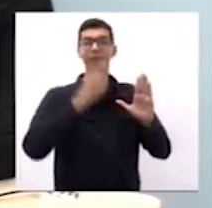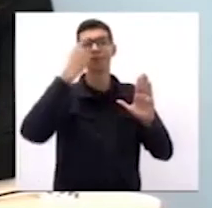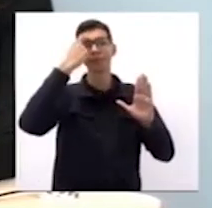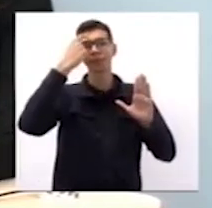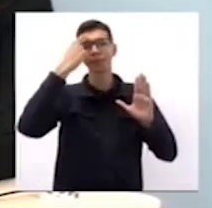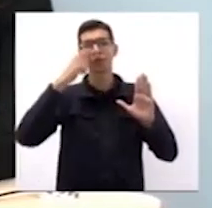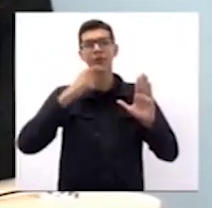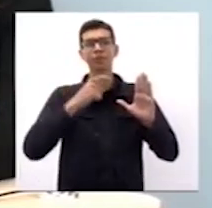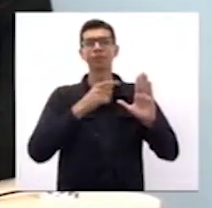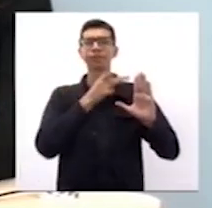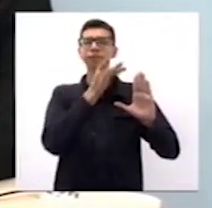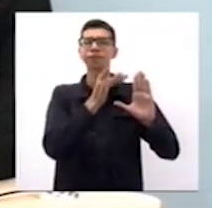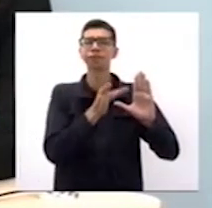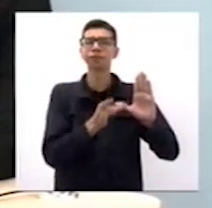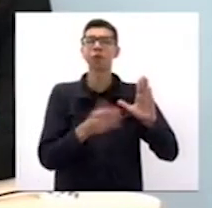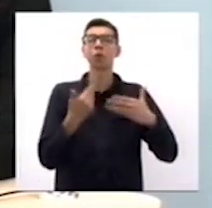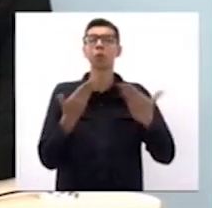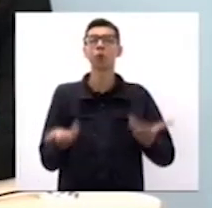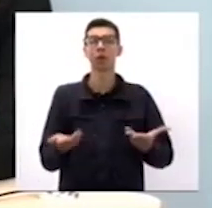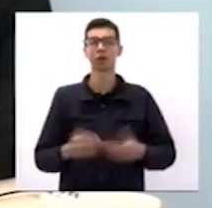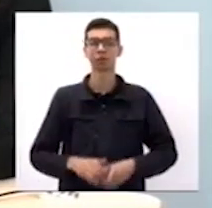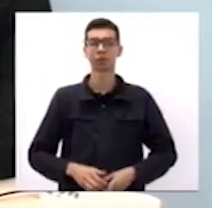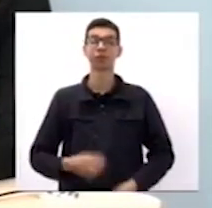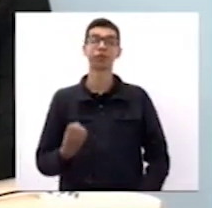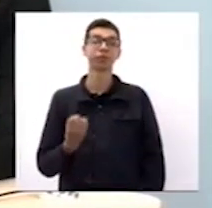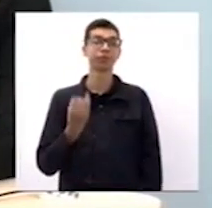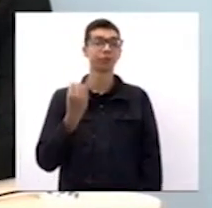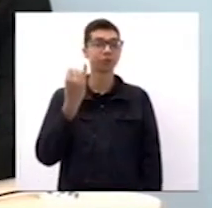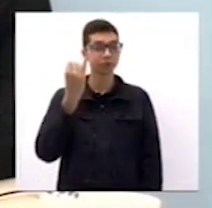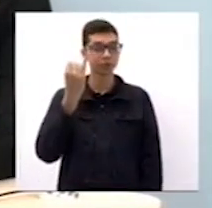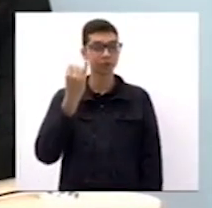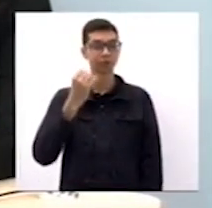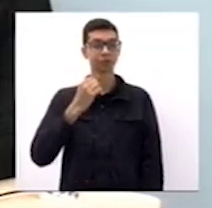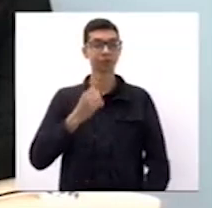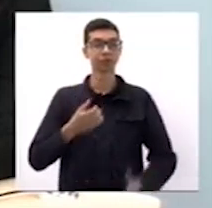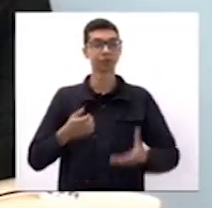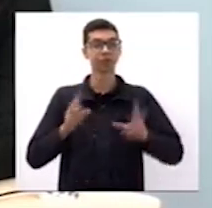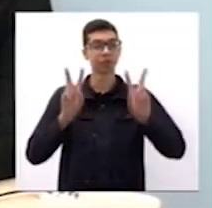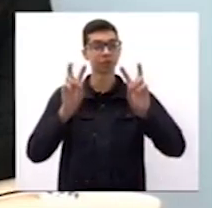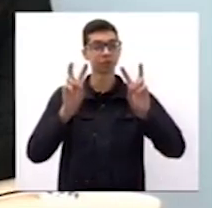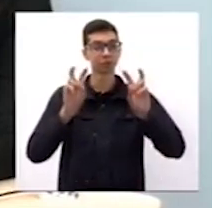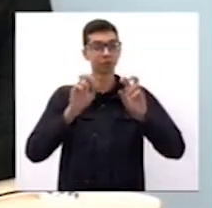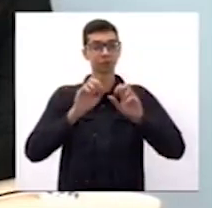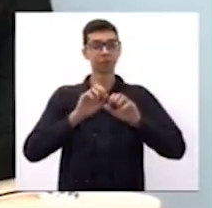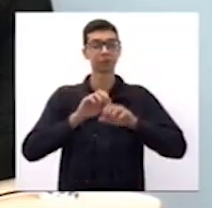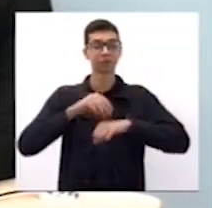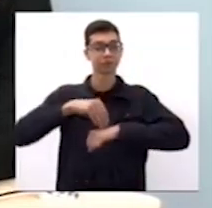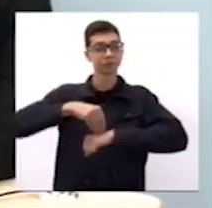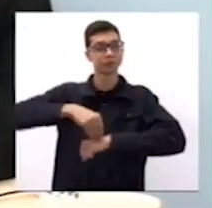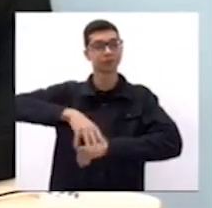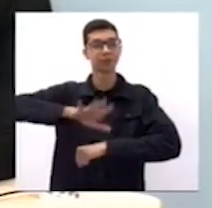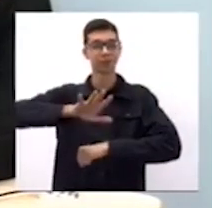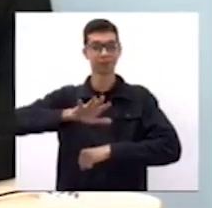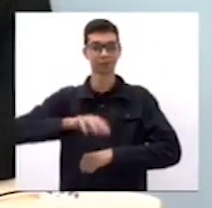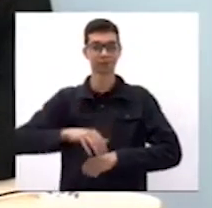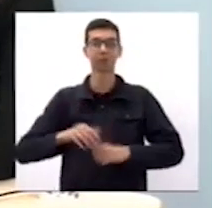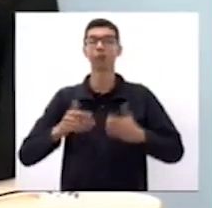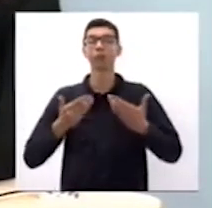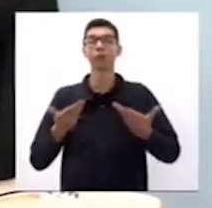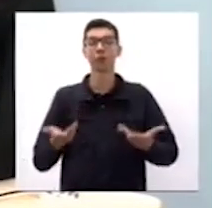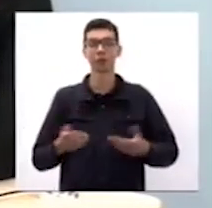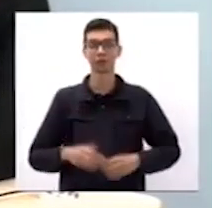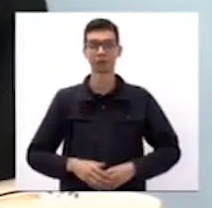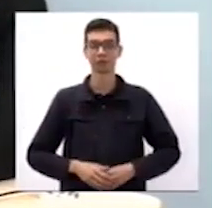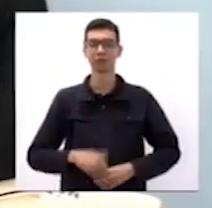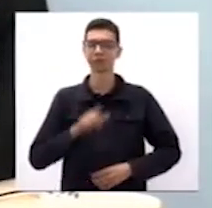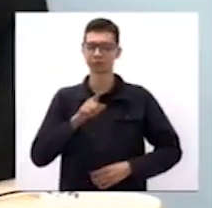que vocês consideraram pertinentes e importantes dessa pauta que a gente levantou? Se você tivesse, né, que dizer para